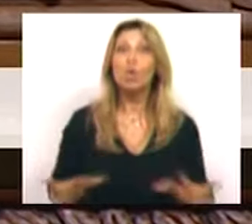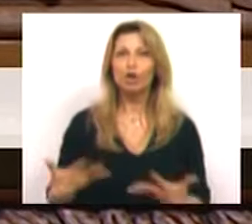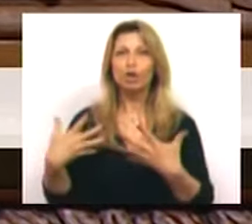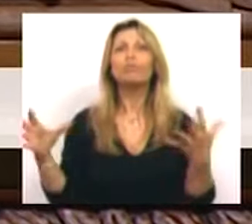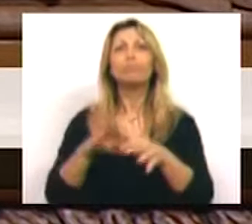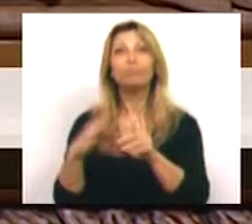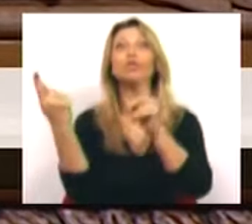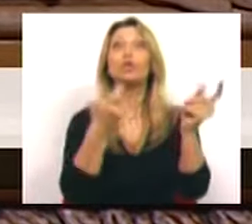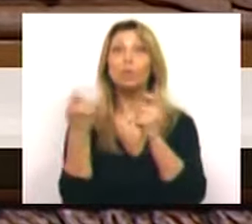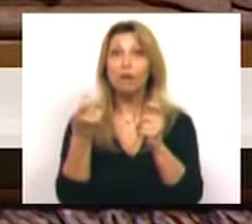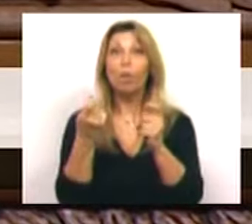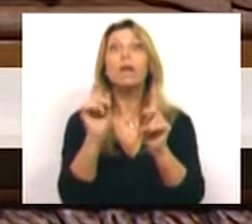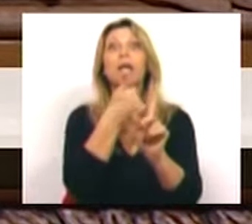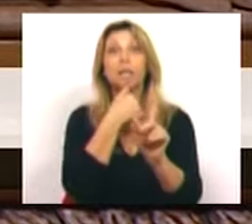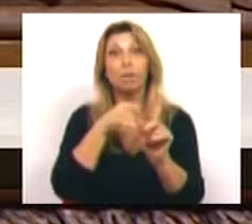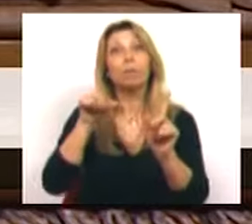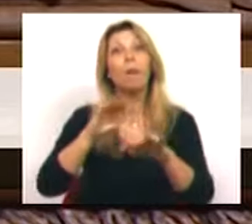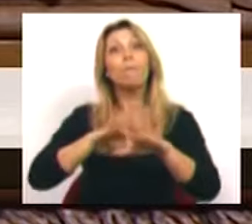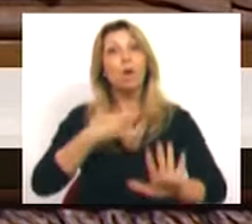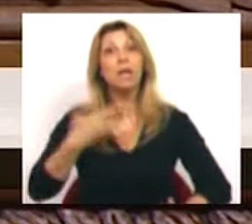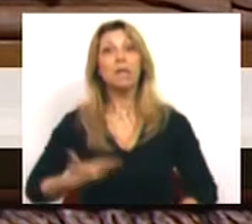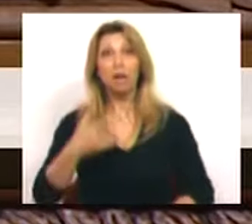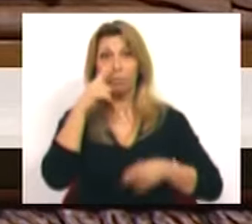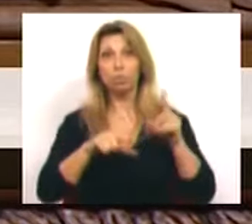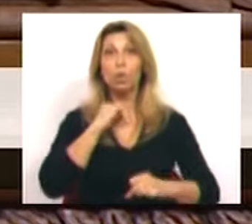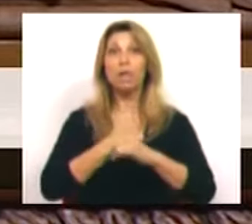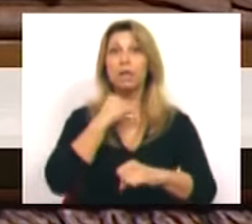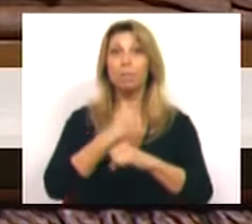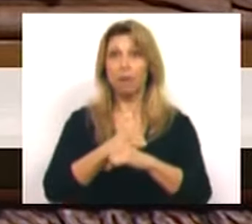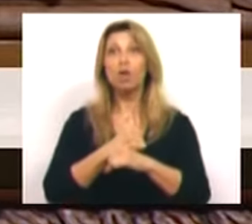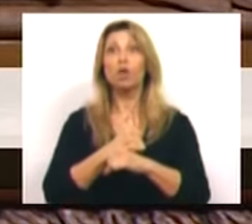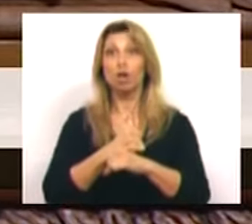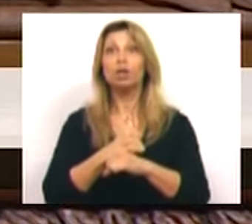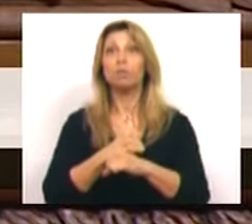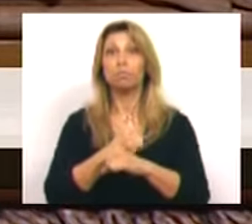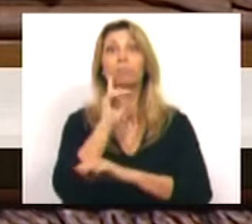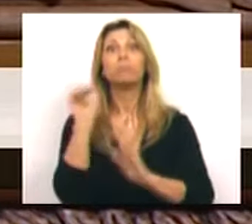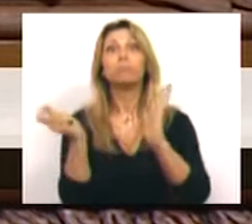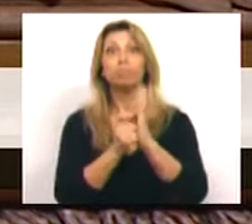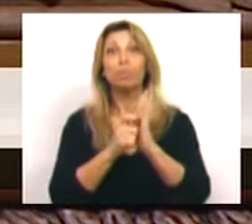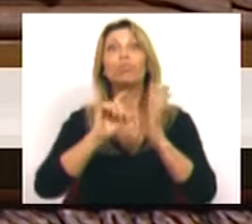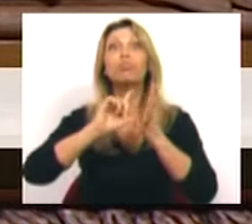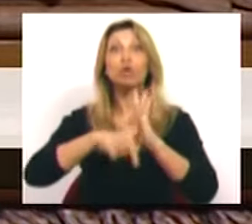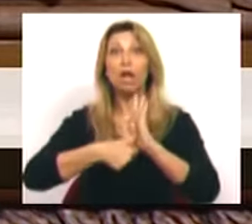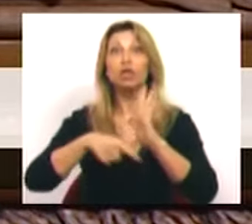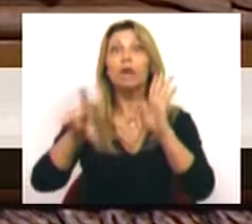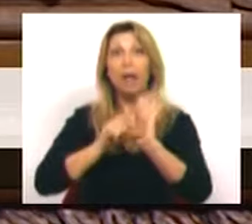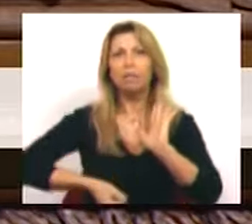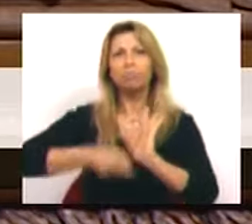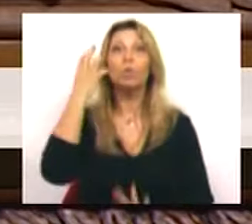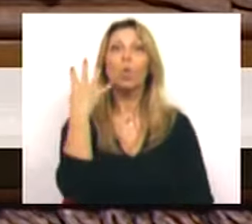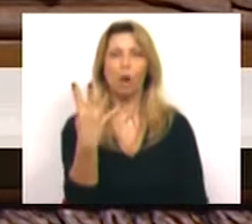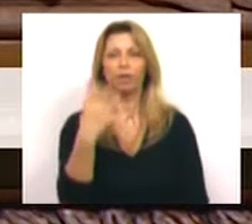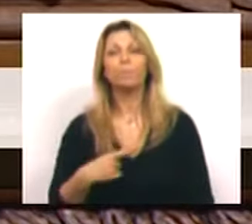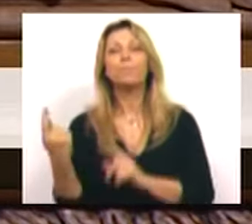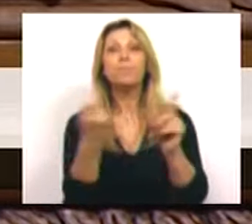e decisão sobre os direitos dos trabalhadores com o agendamento de 4 projetos de lei. Fazemos a